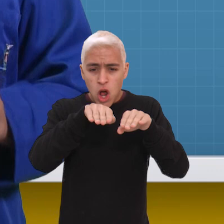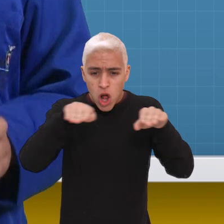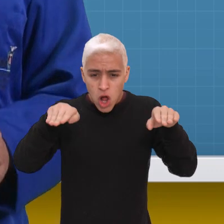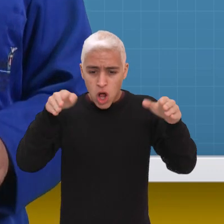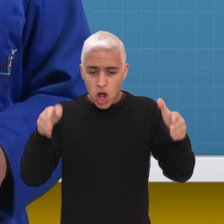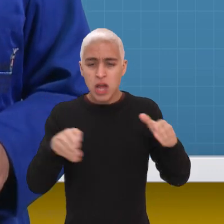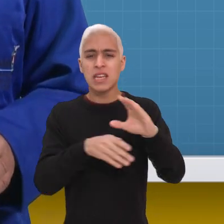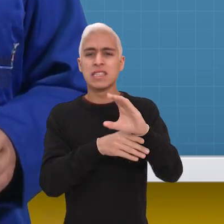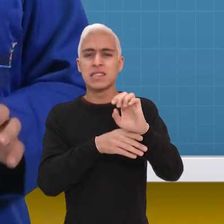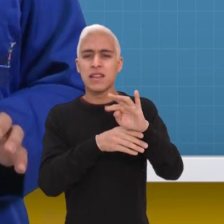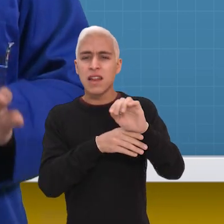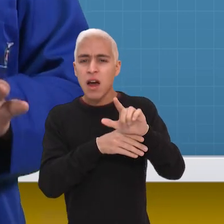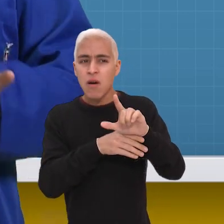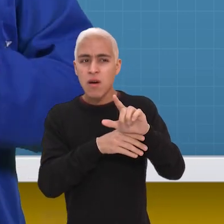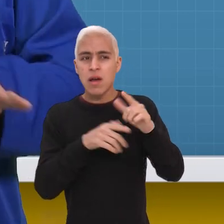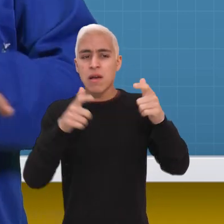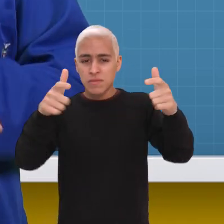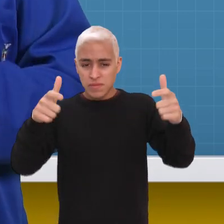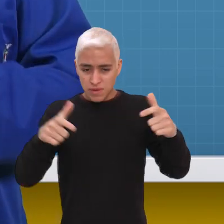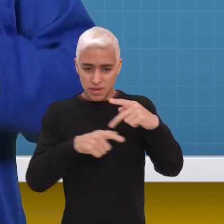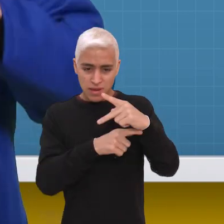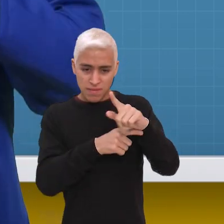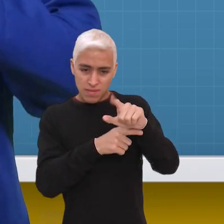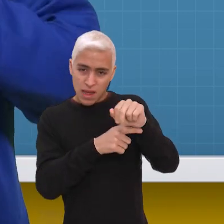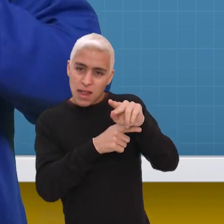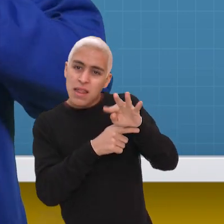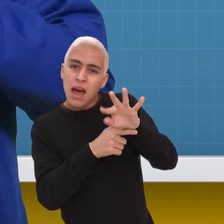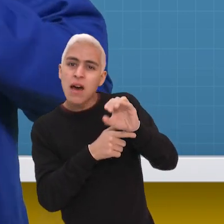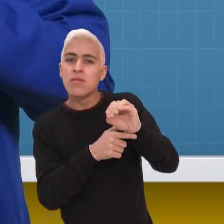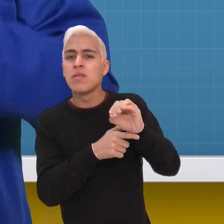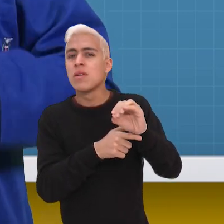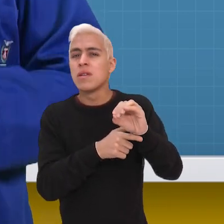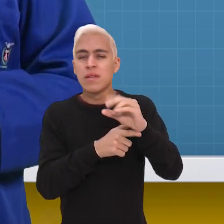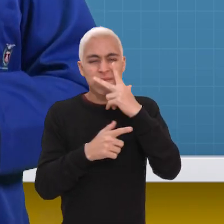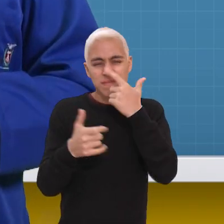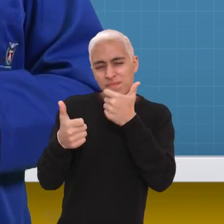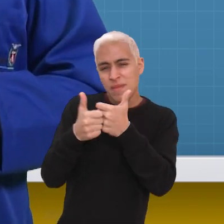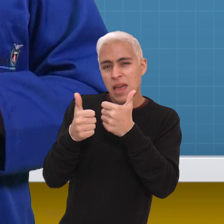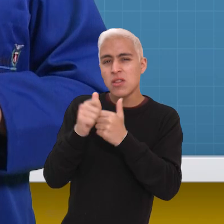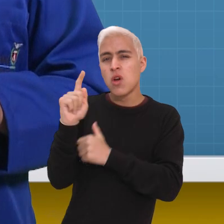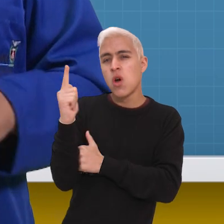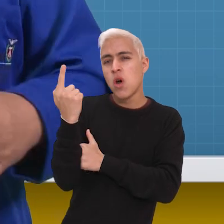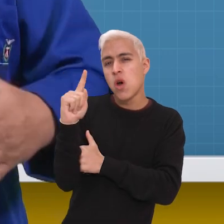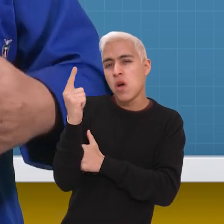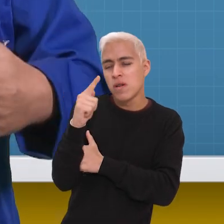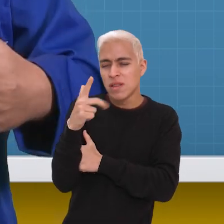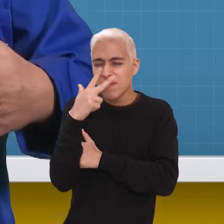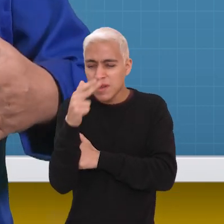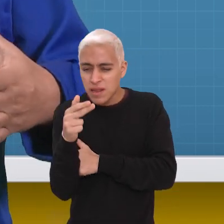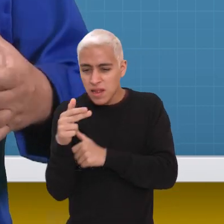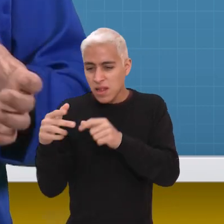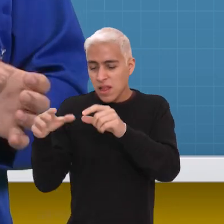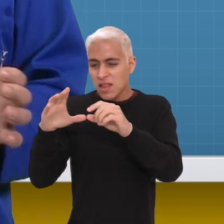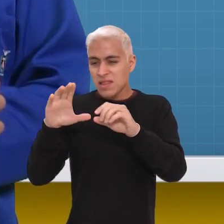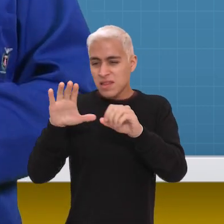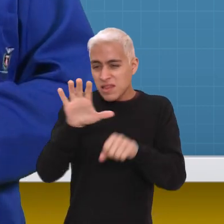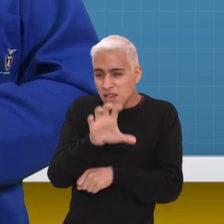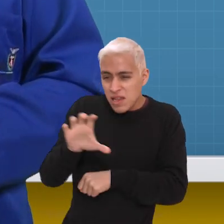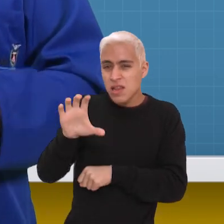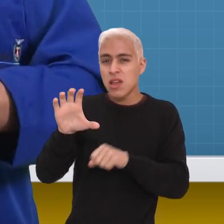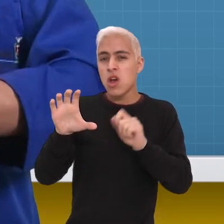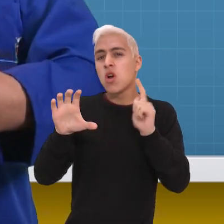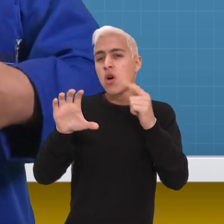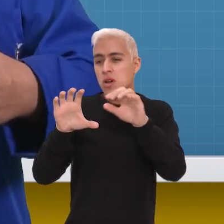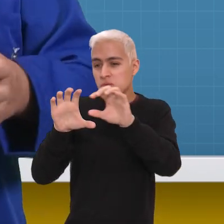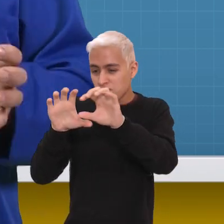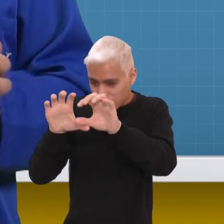Planalto Central. É lá no Planalto Central, bem no pezinho de Goiás. Aliás, foi um pedacinho de Goiás